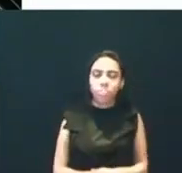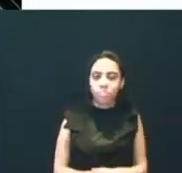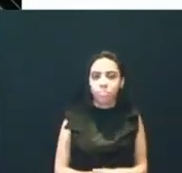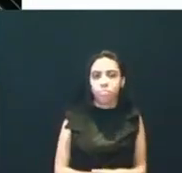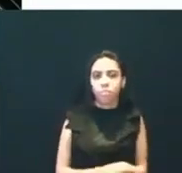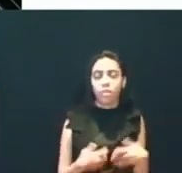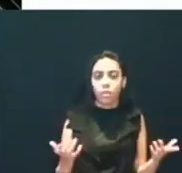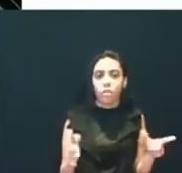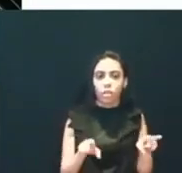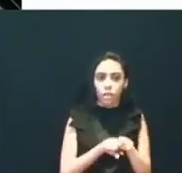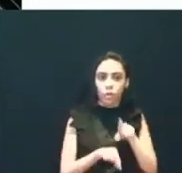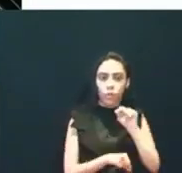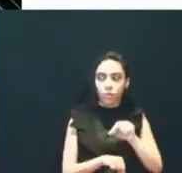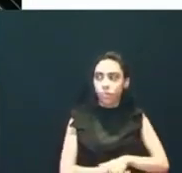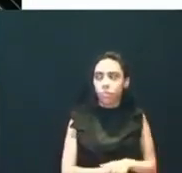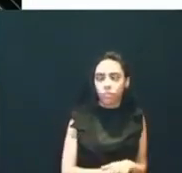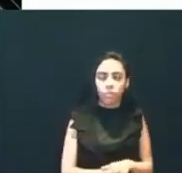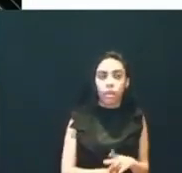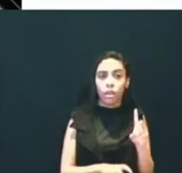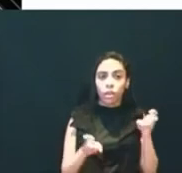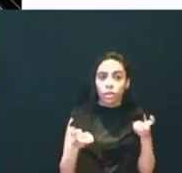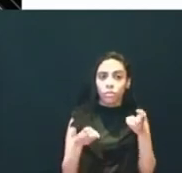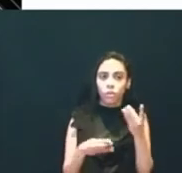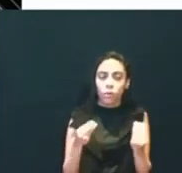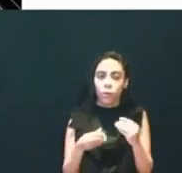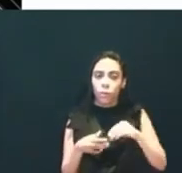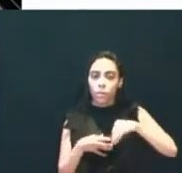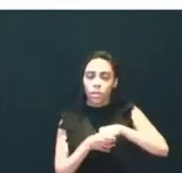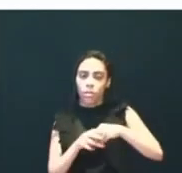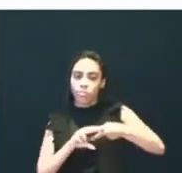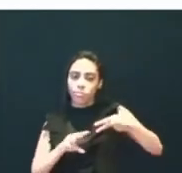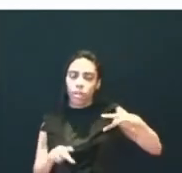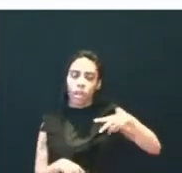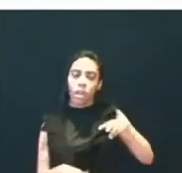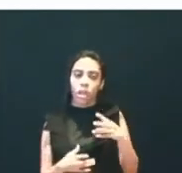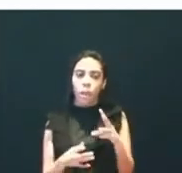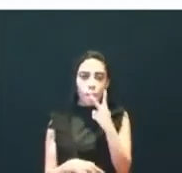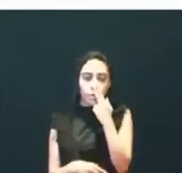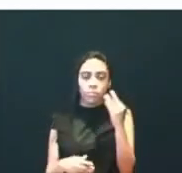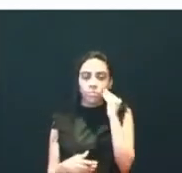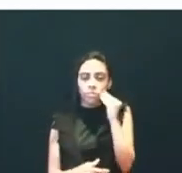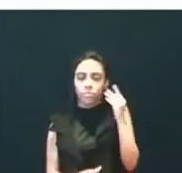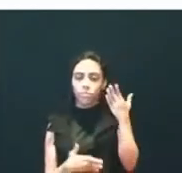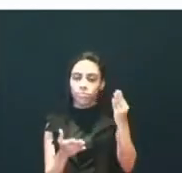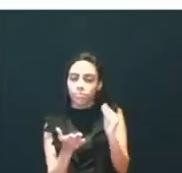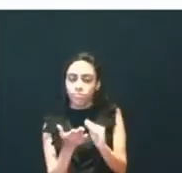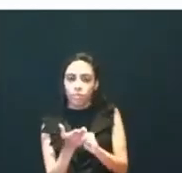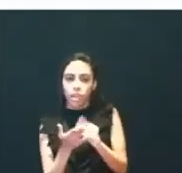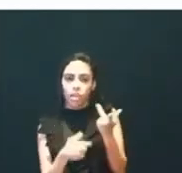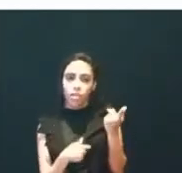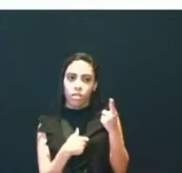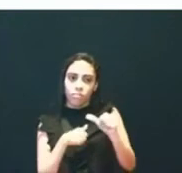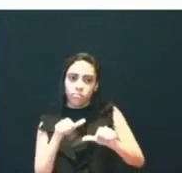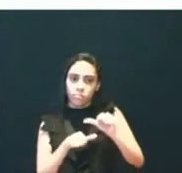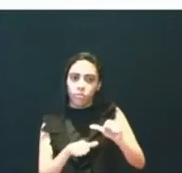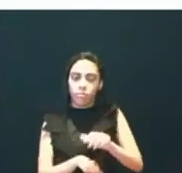aqui, aquilo que a gente falou, da questão da remissão molecular, através desses testes bastante específicos. Bom, então,